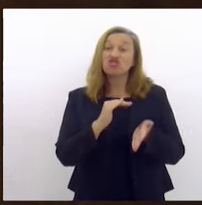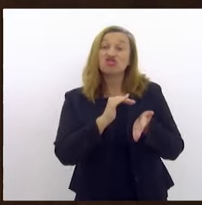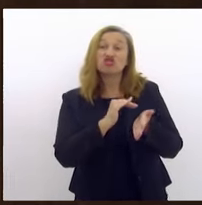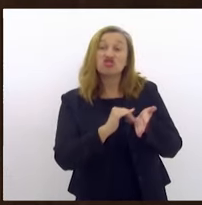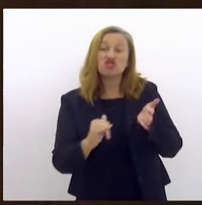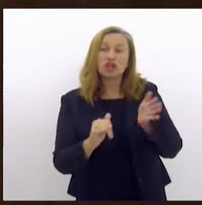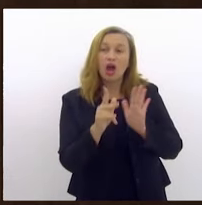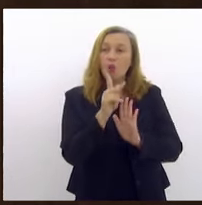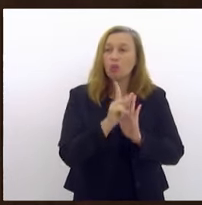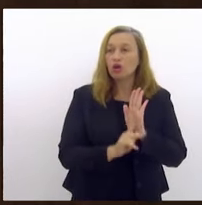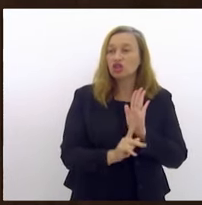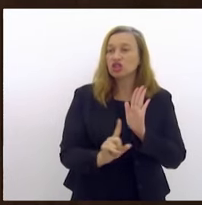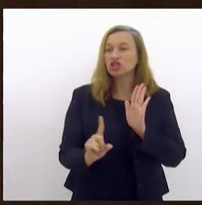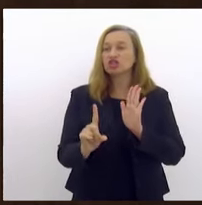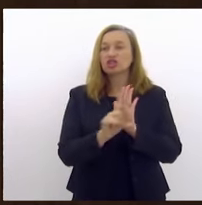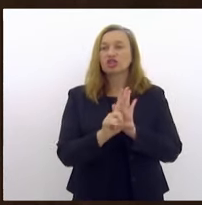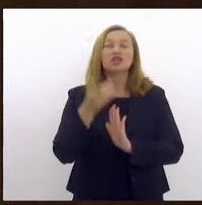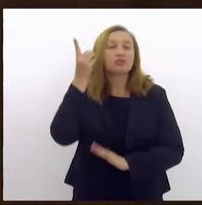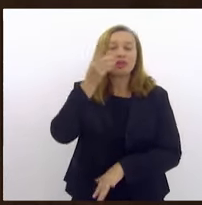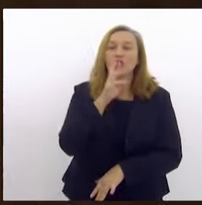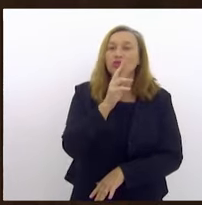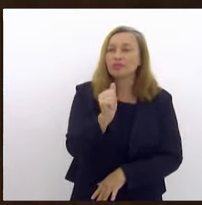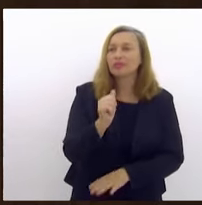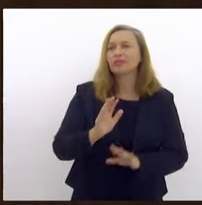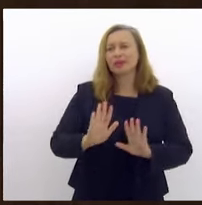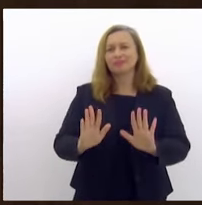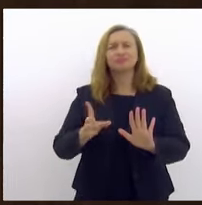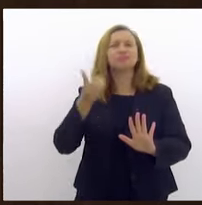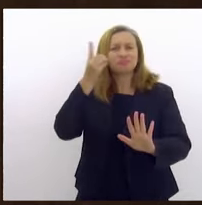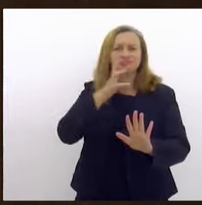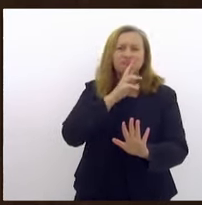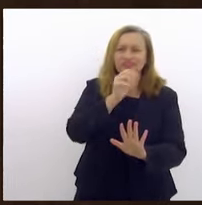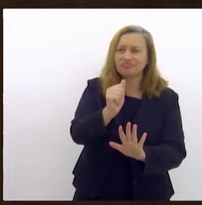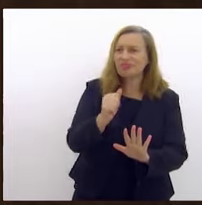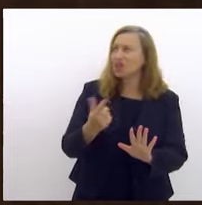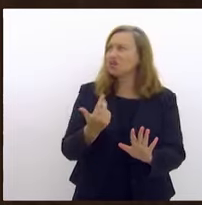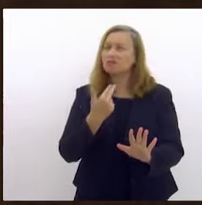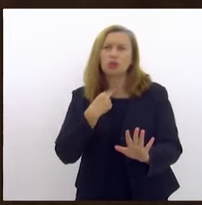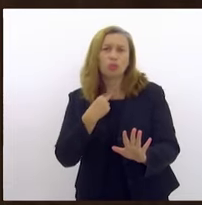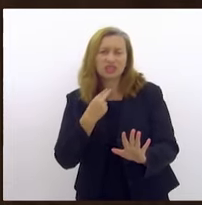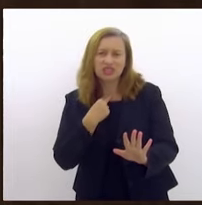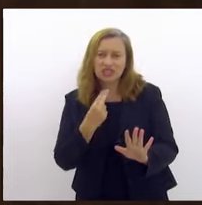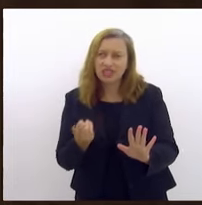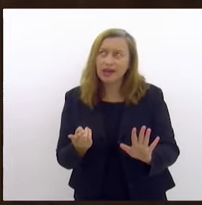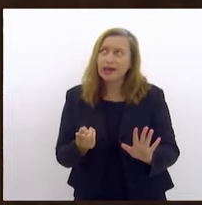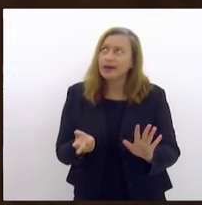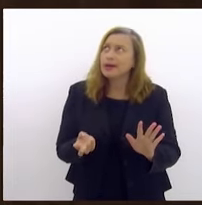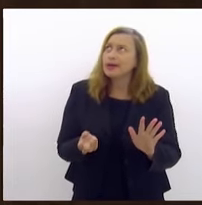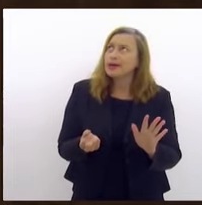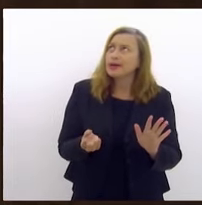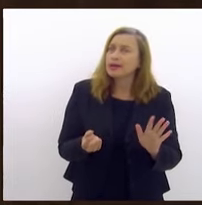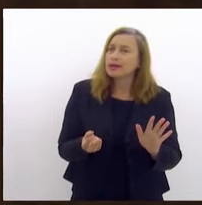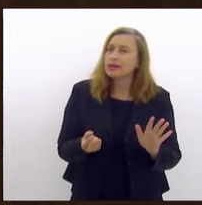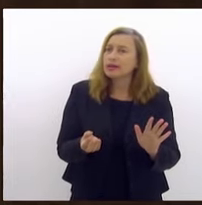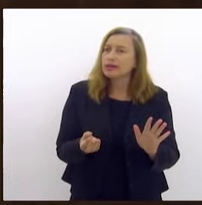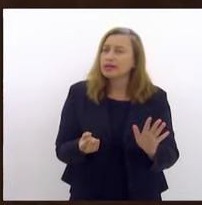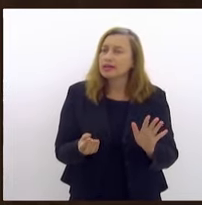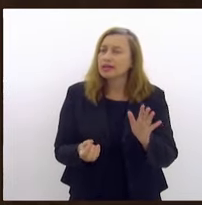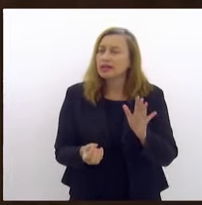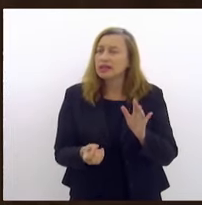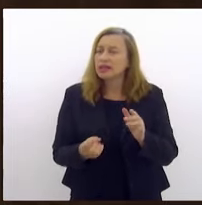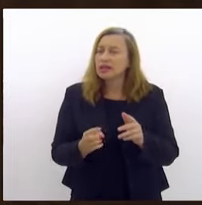o projeto de lei do deputado Rodrigo Amorim. E aí, deputado Rodrigo Amorim, se nós não pudermos mais revogar